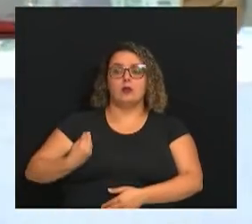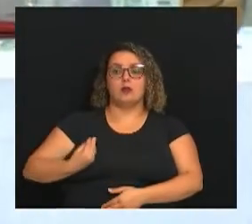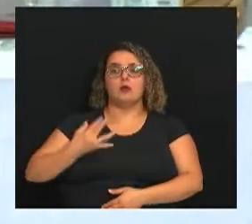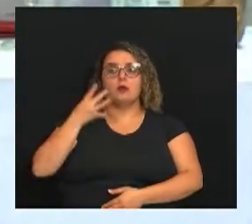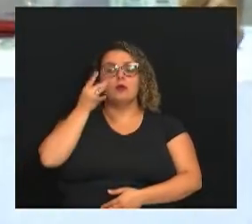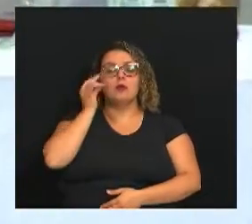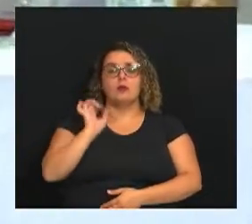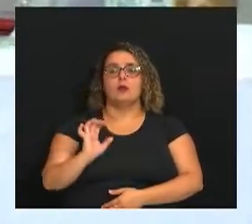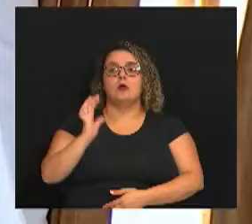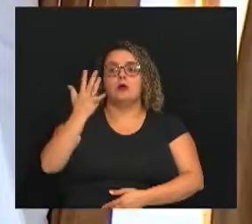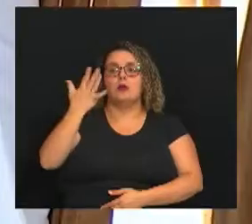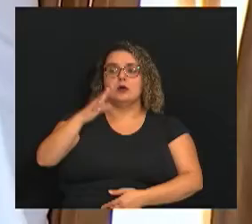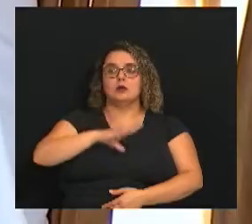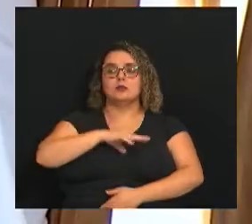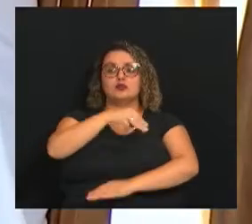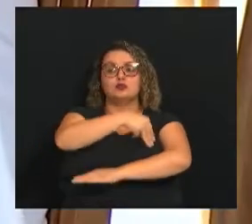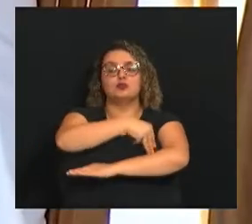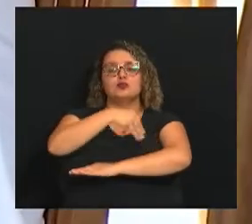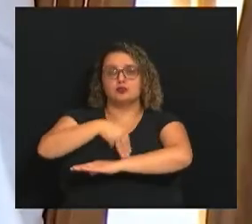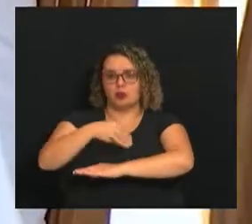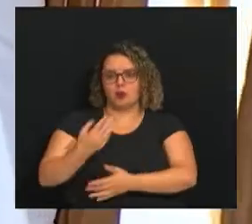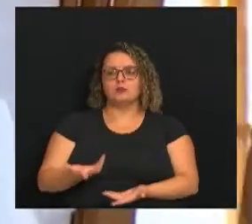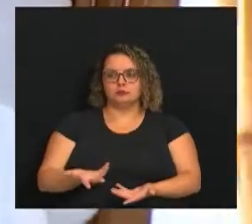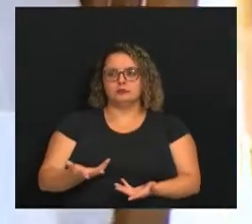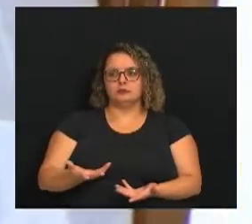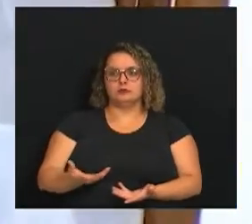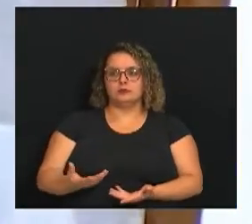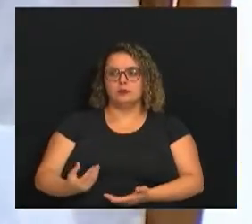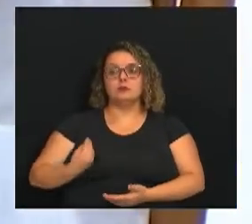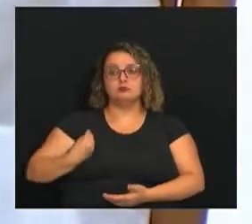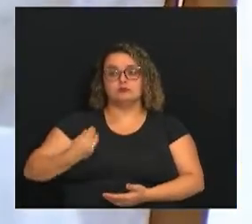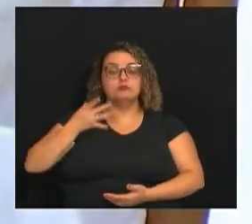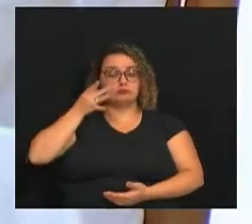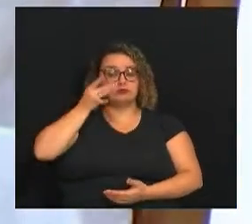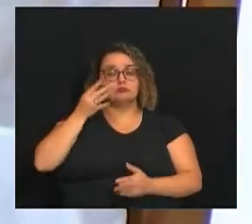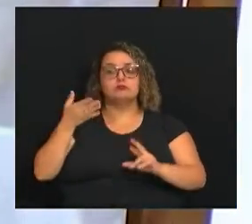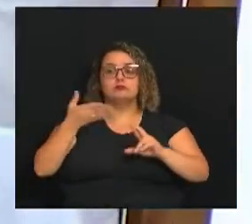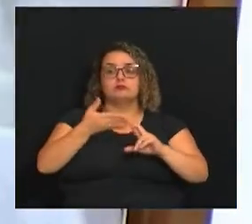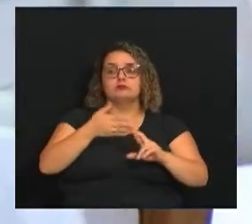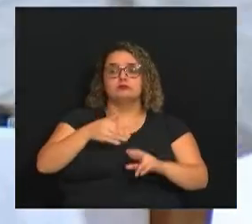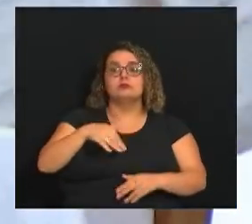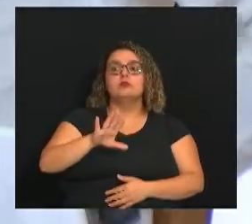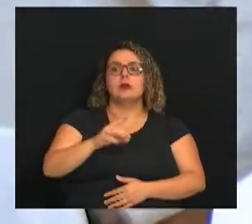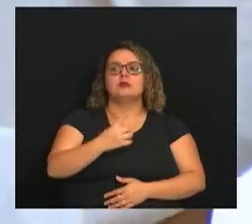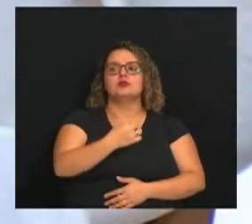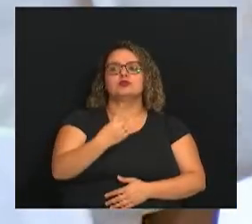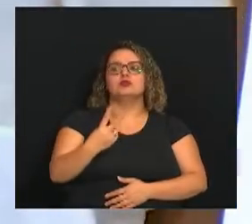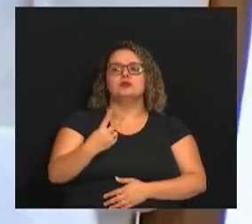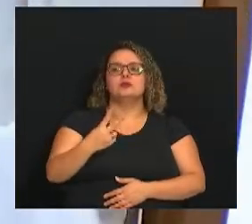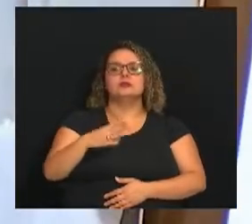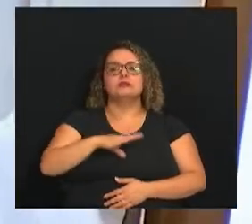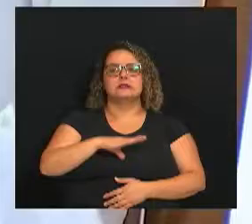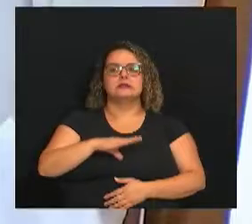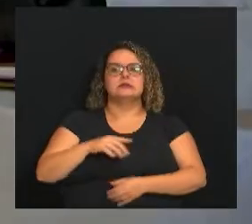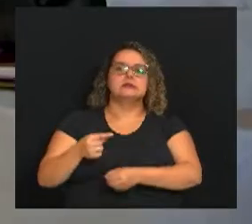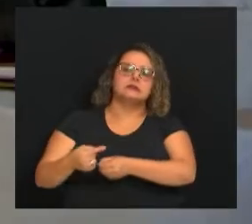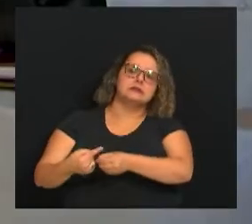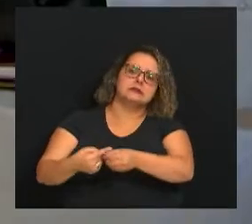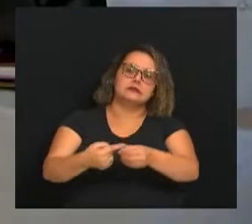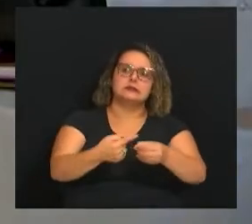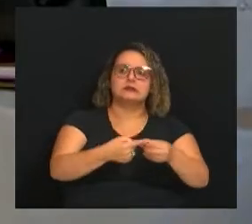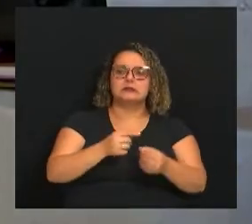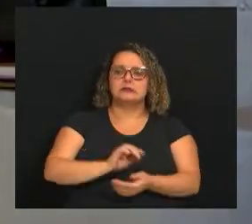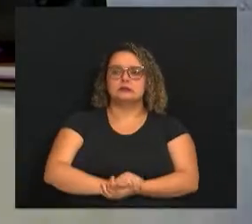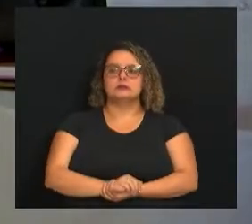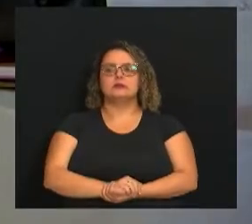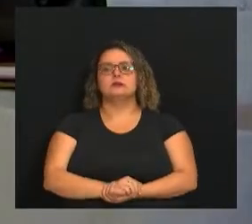na cidade de Montemor e contou com a presença de representantes de mais 12 cidades da região metropolitana. Esse parlamento